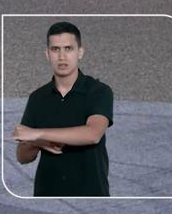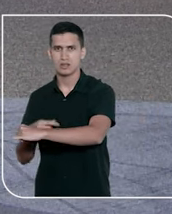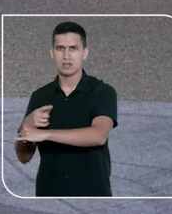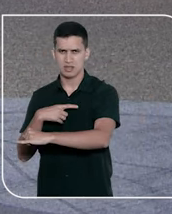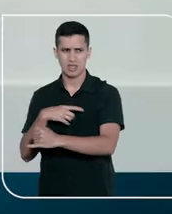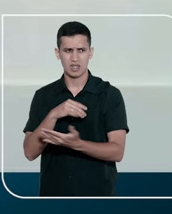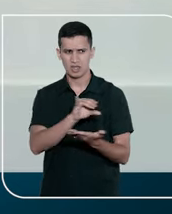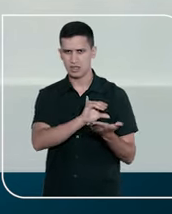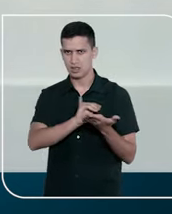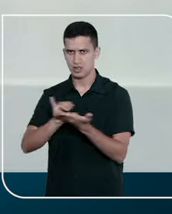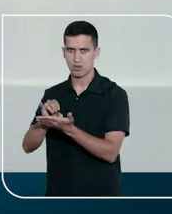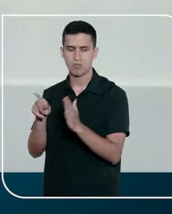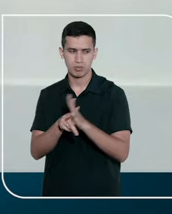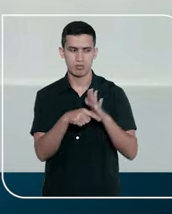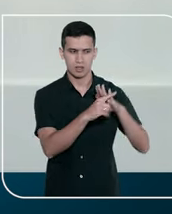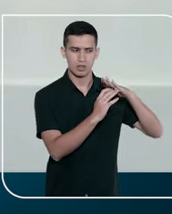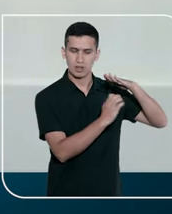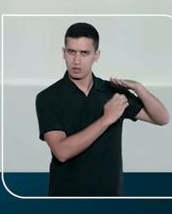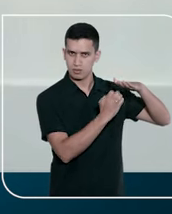aérea?